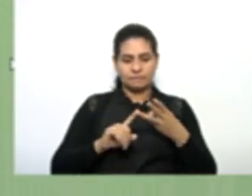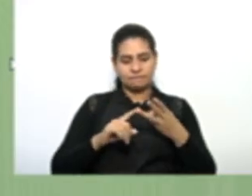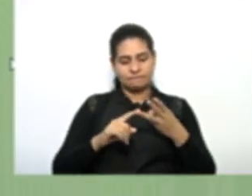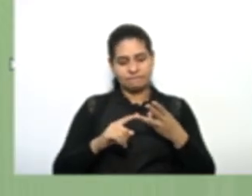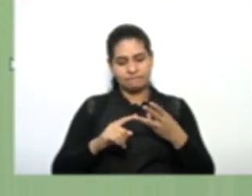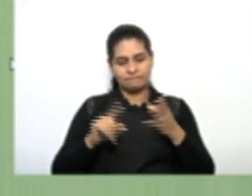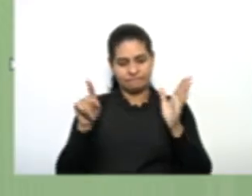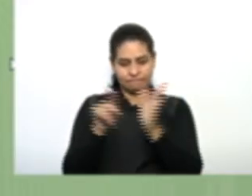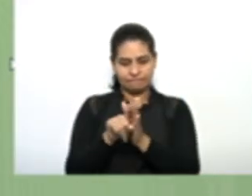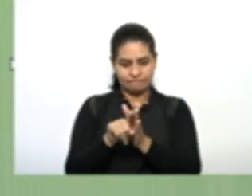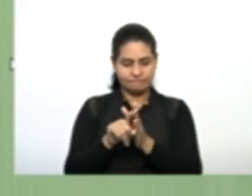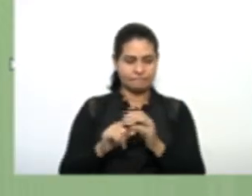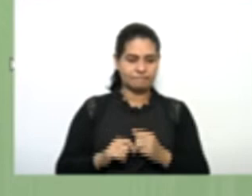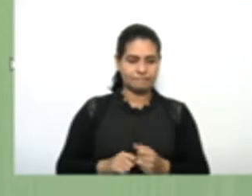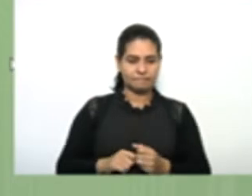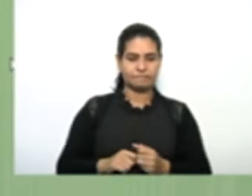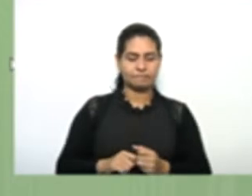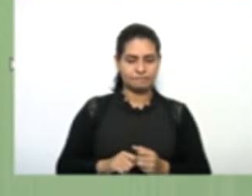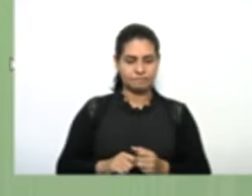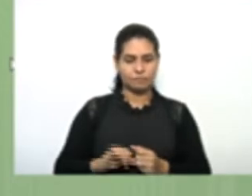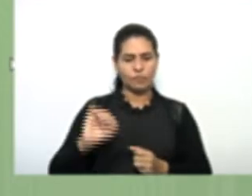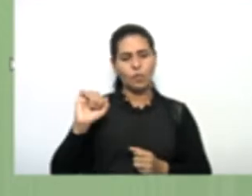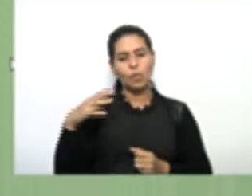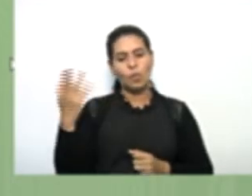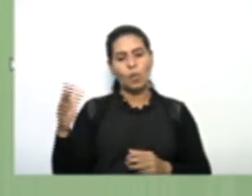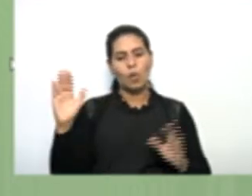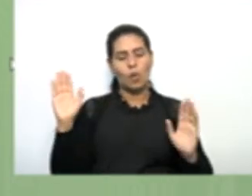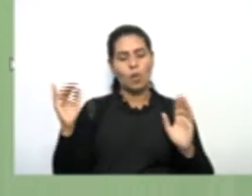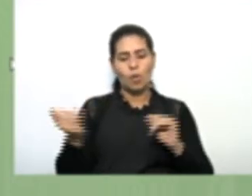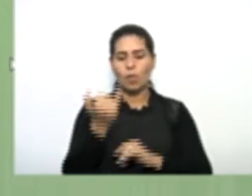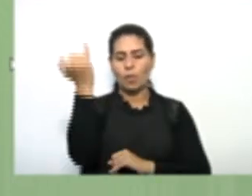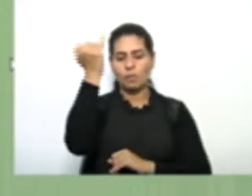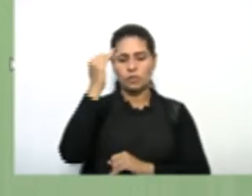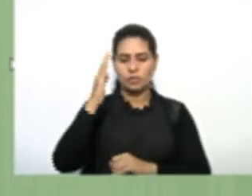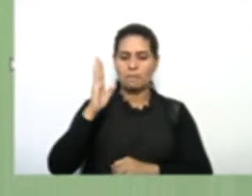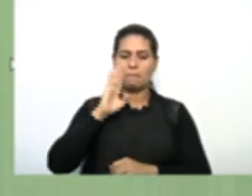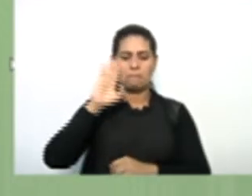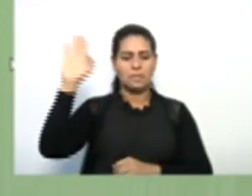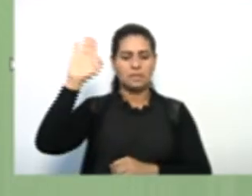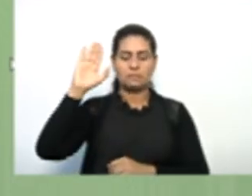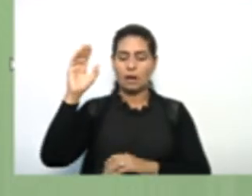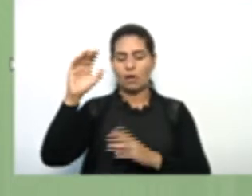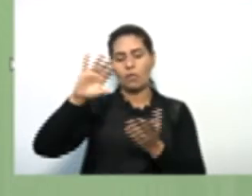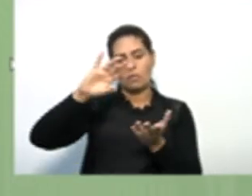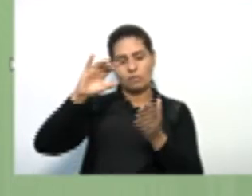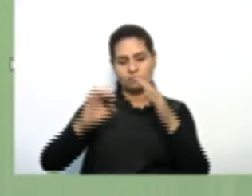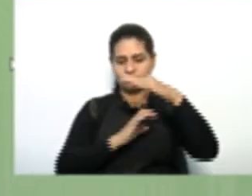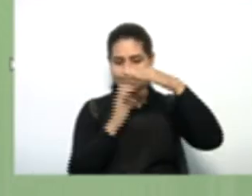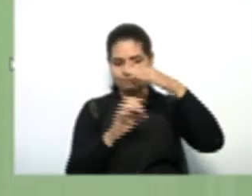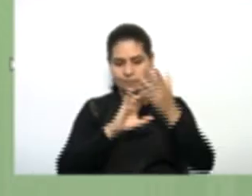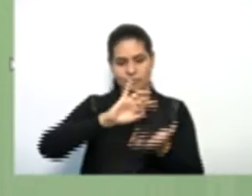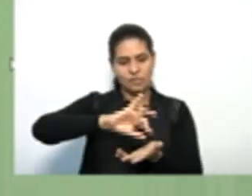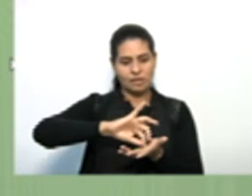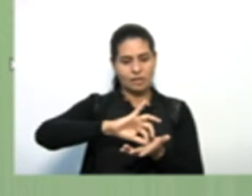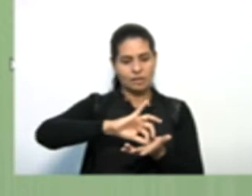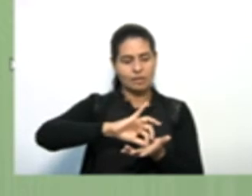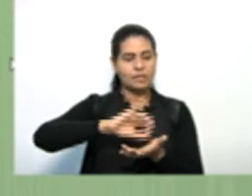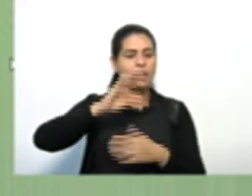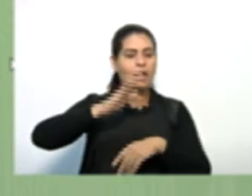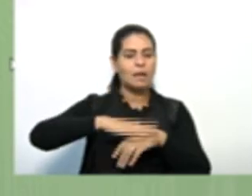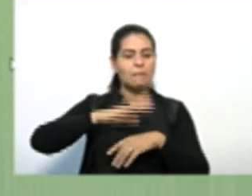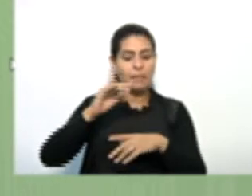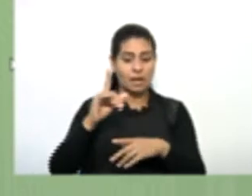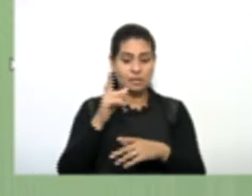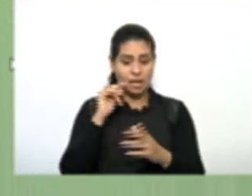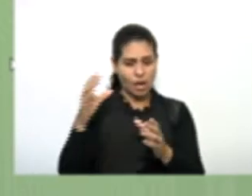3? Número 3 fala: qual o objetivo principal de uma empresa capitalista? Normalmente, é uma